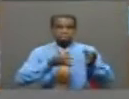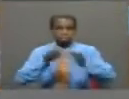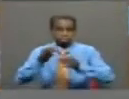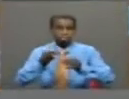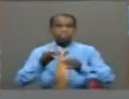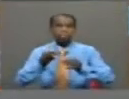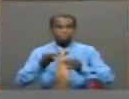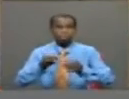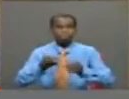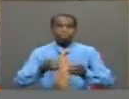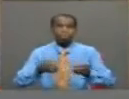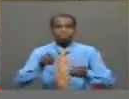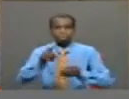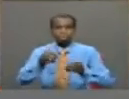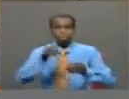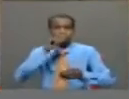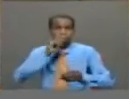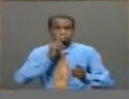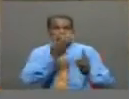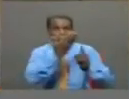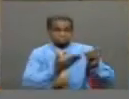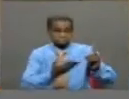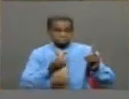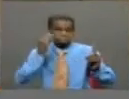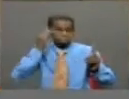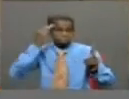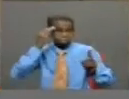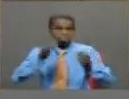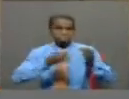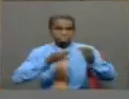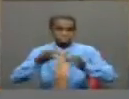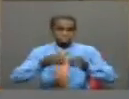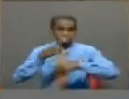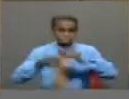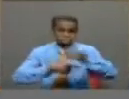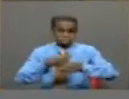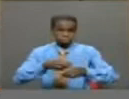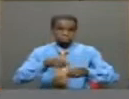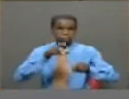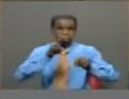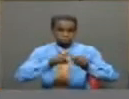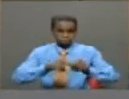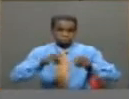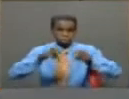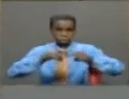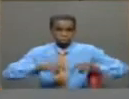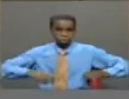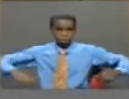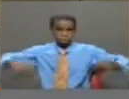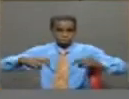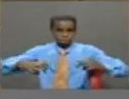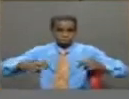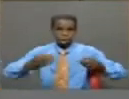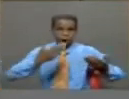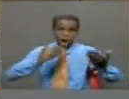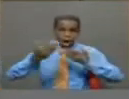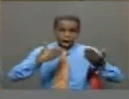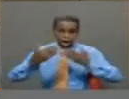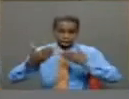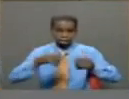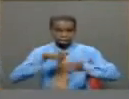Poder Executivo esta reunião vai produzir um namorado que será entregue a sua excelência o presidente da